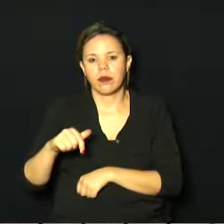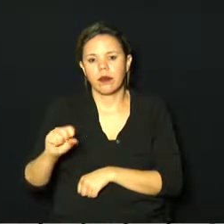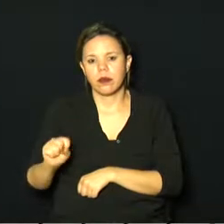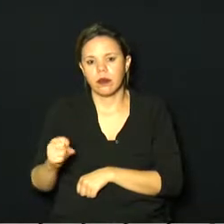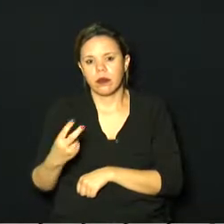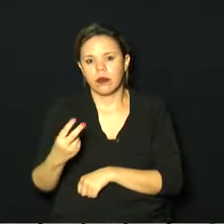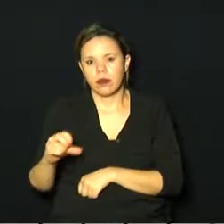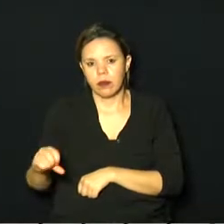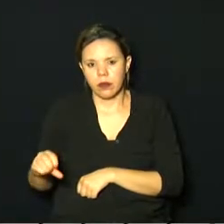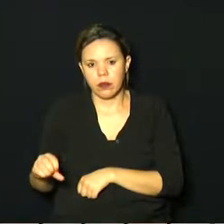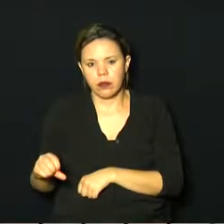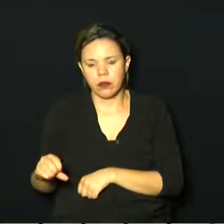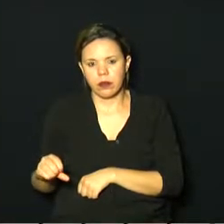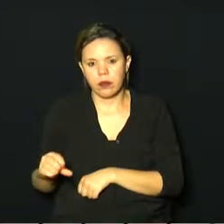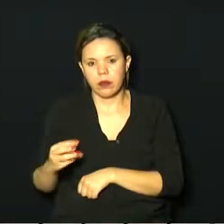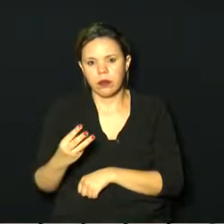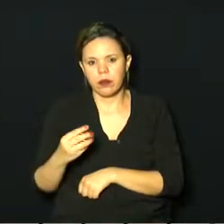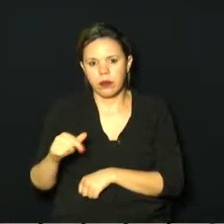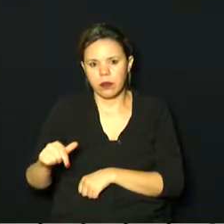97829